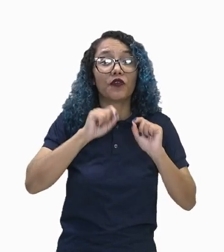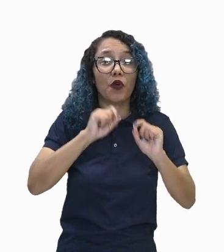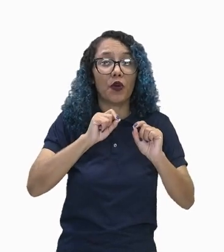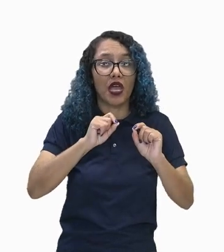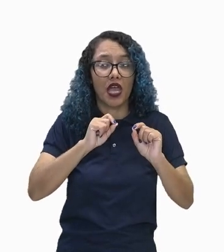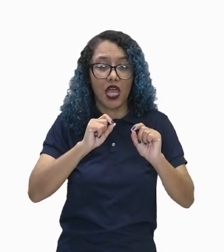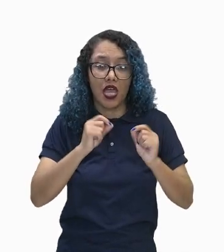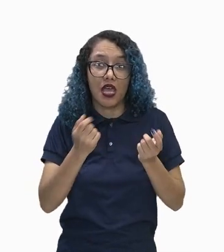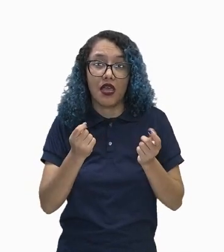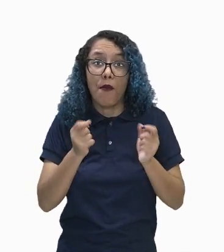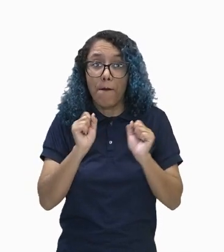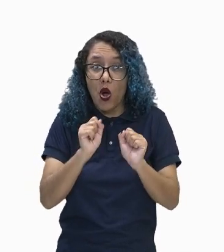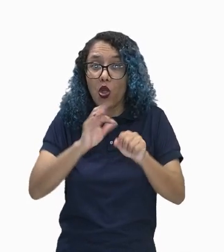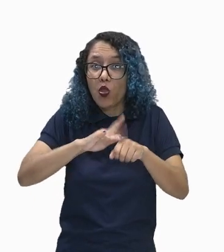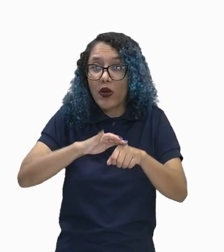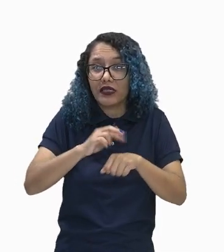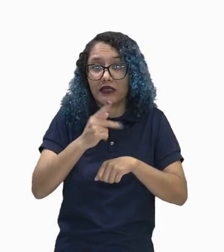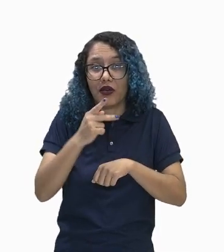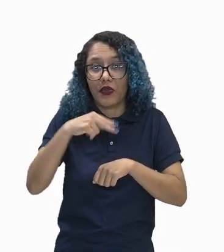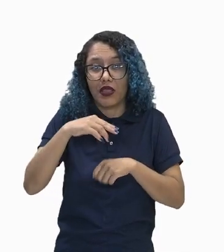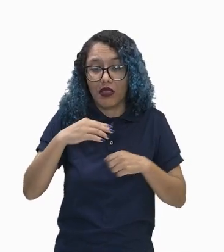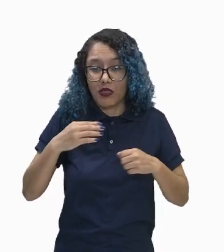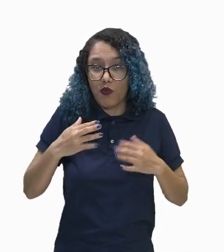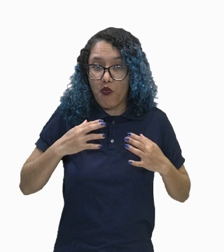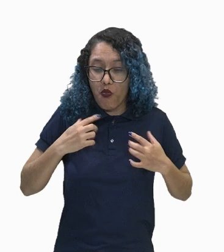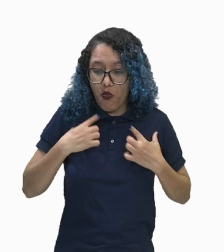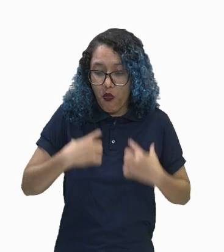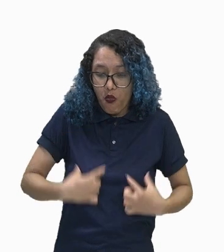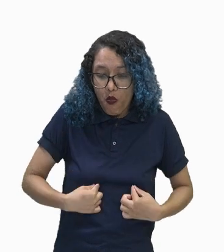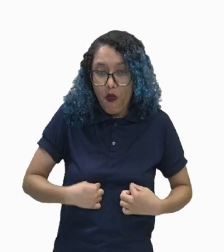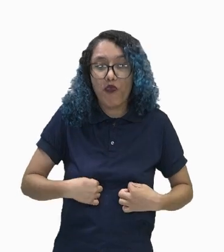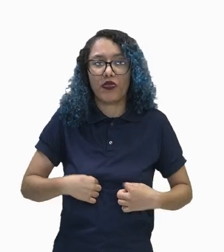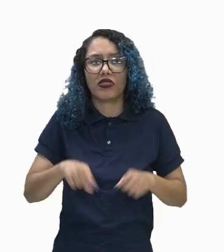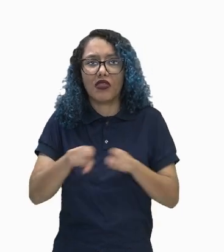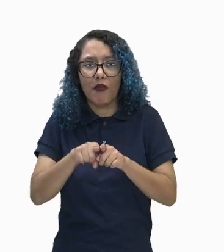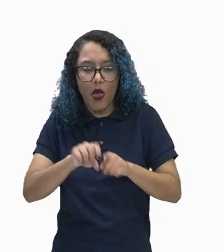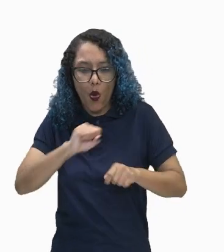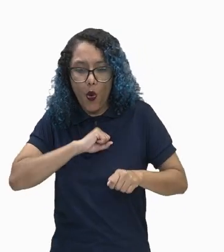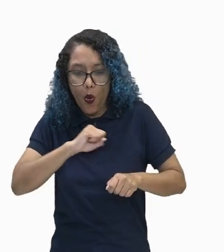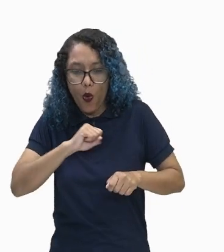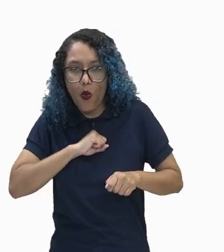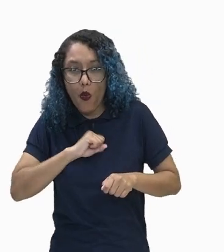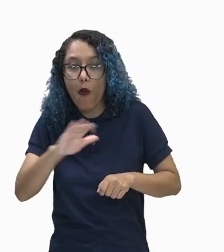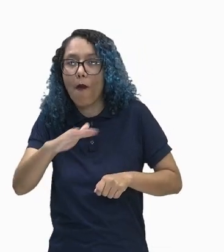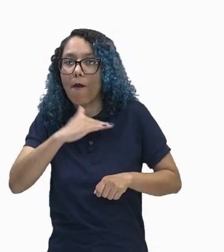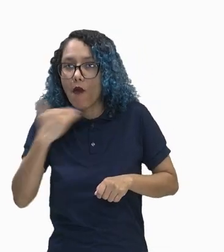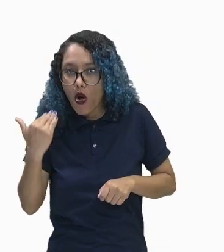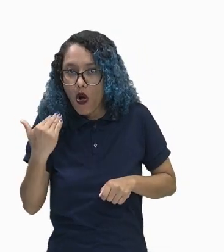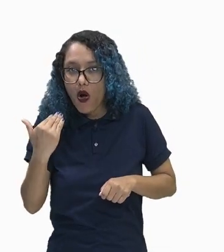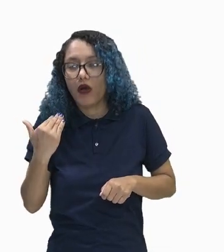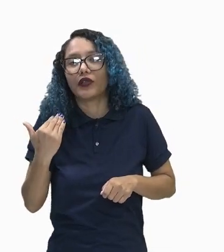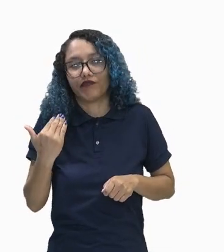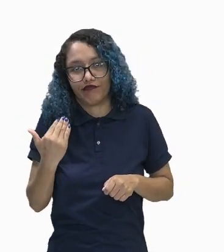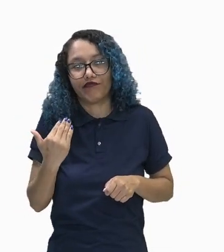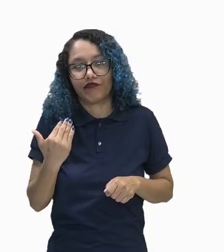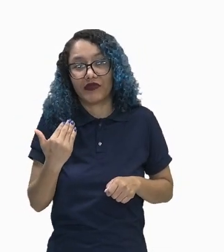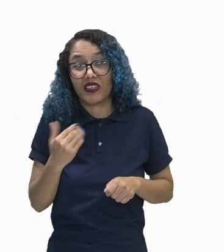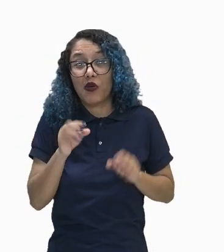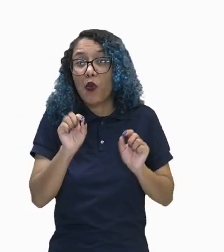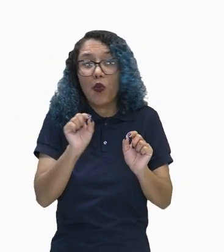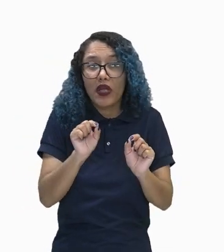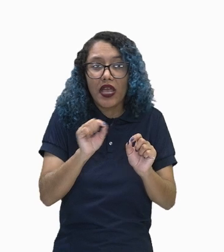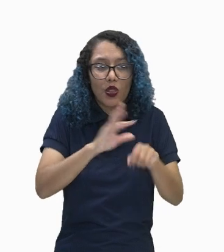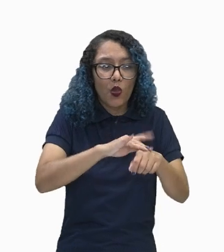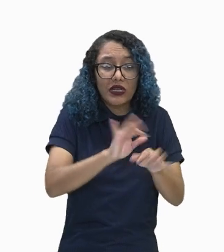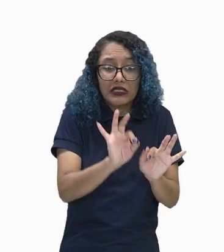quadro de pneumonia, pode evoluir para um quadro de tuberculose e ir a óbito. Ou seja, de algo